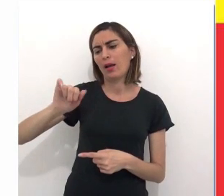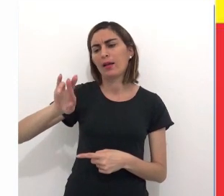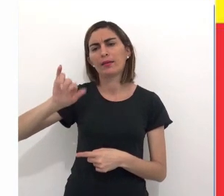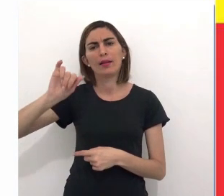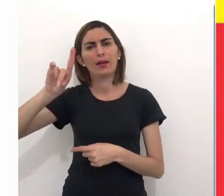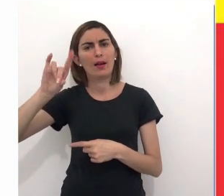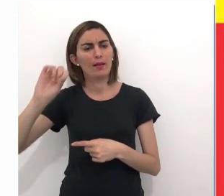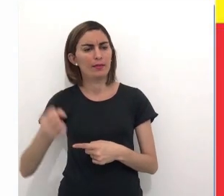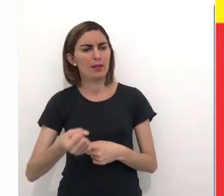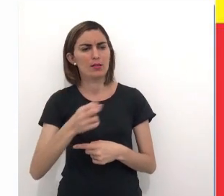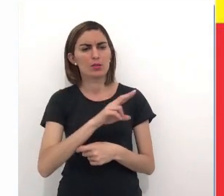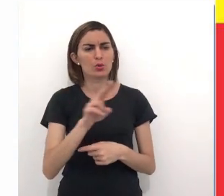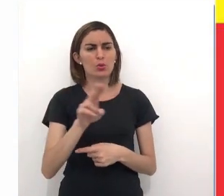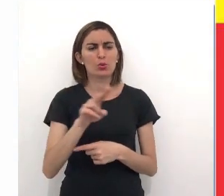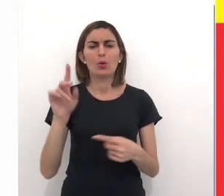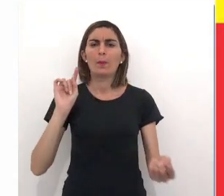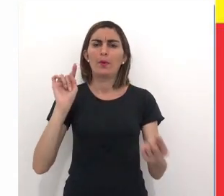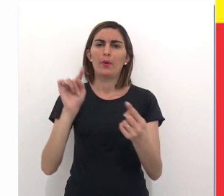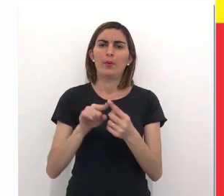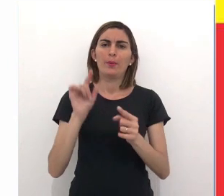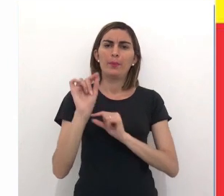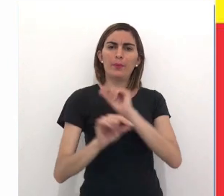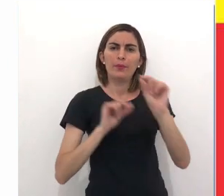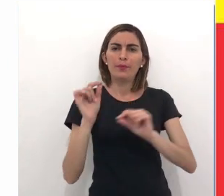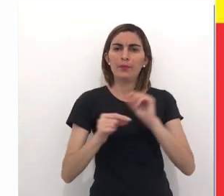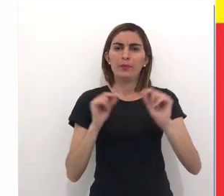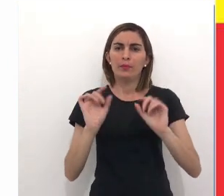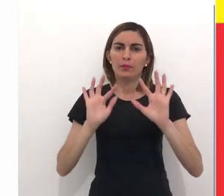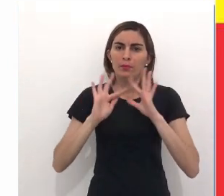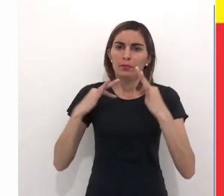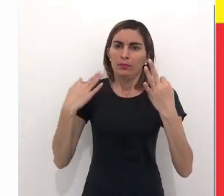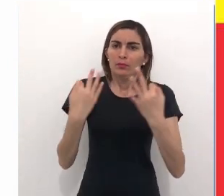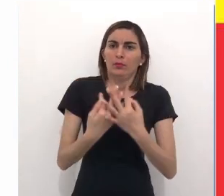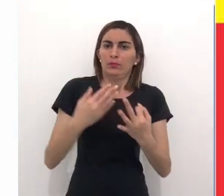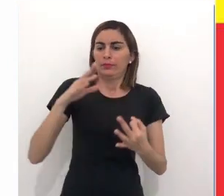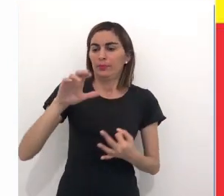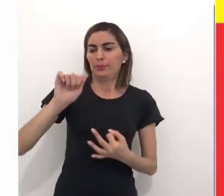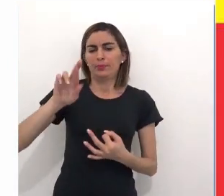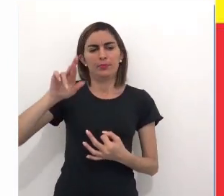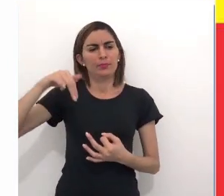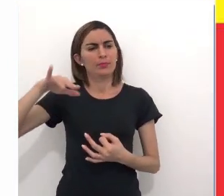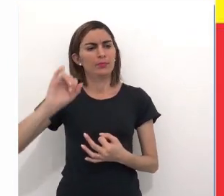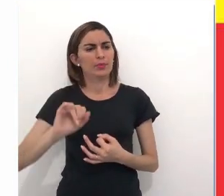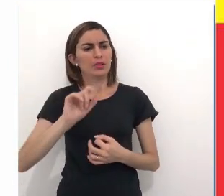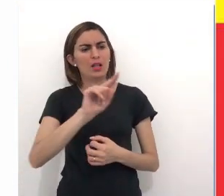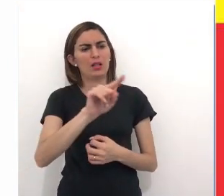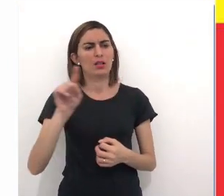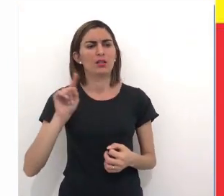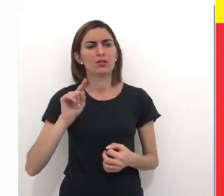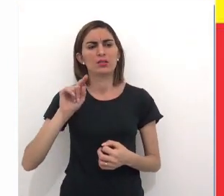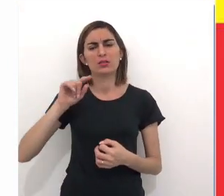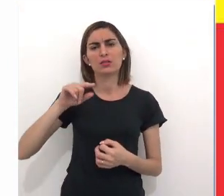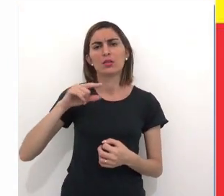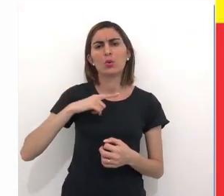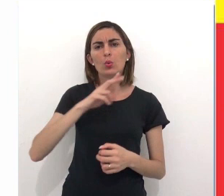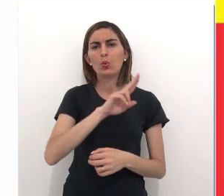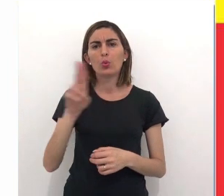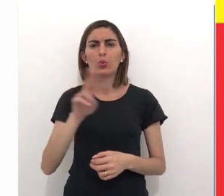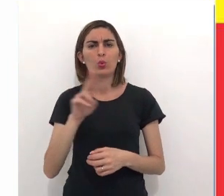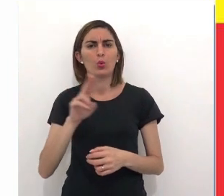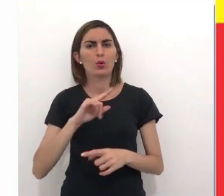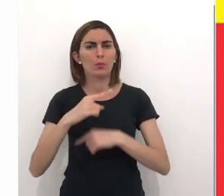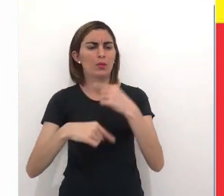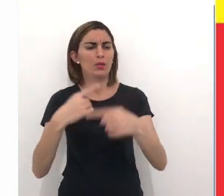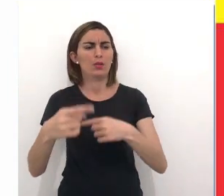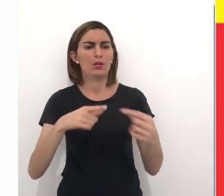que carneirada? Carneirada, na realidade, está relacionada à questão de uma família carneiro. As